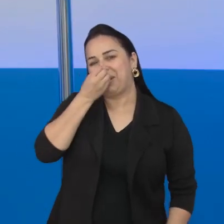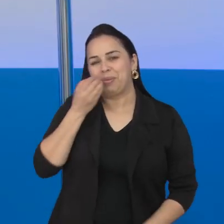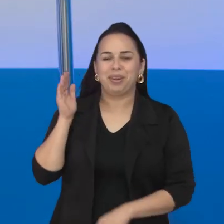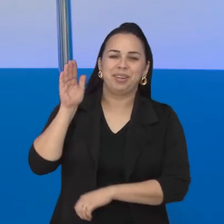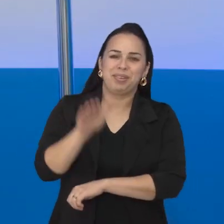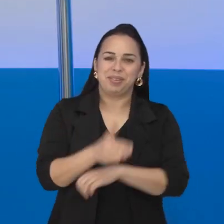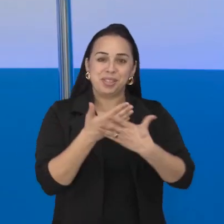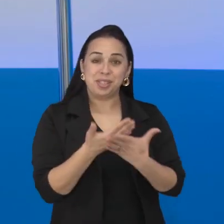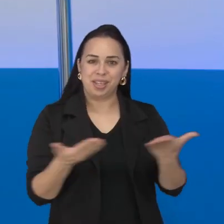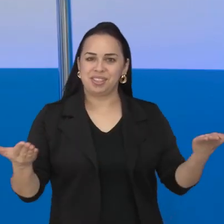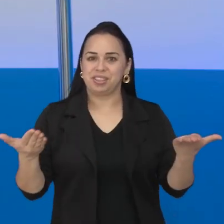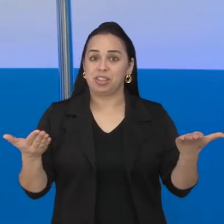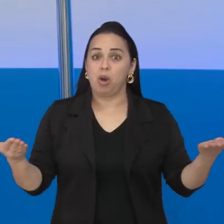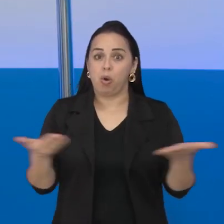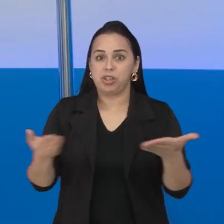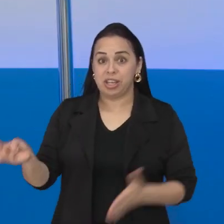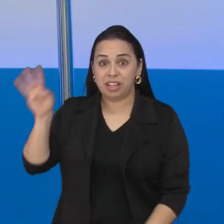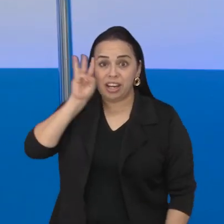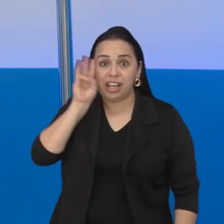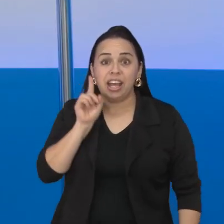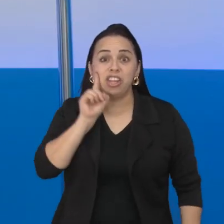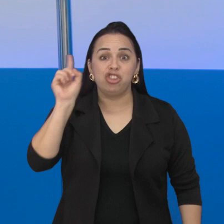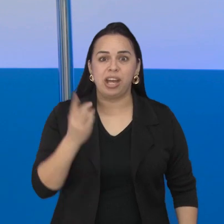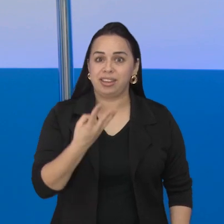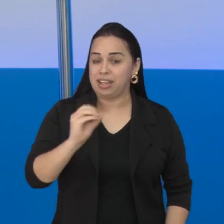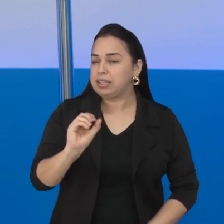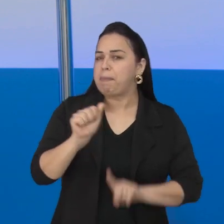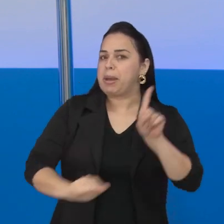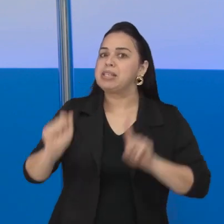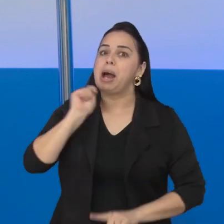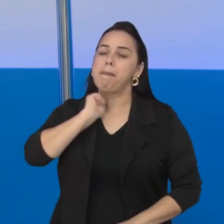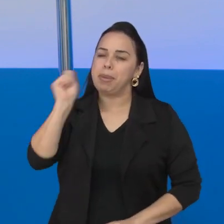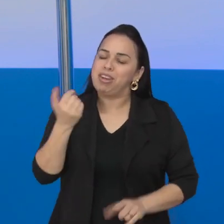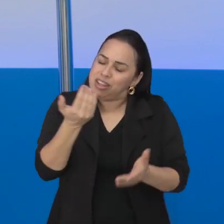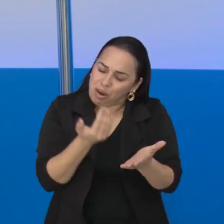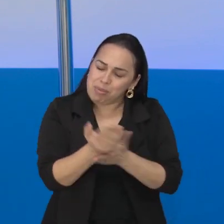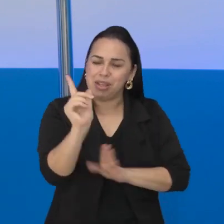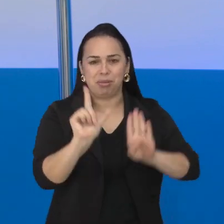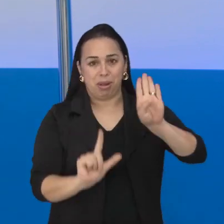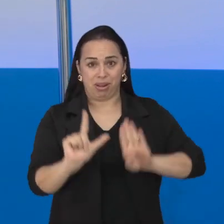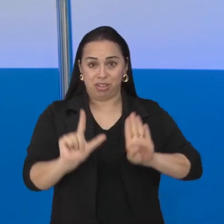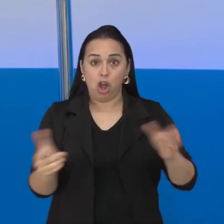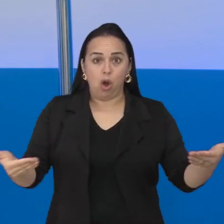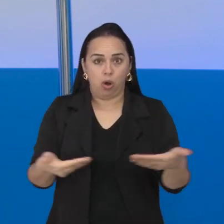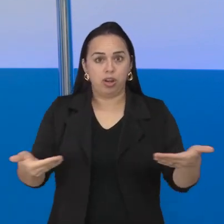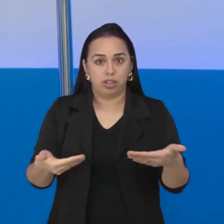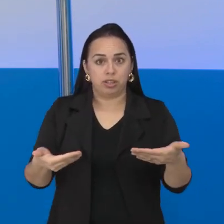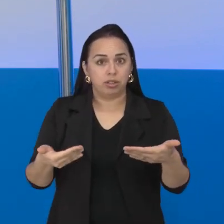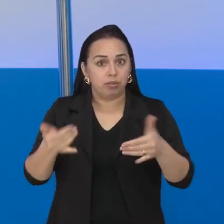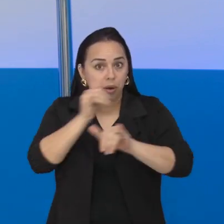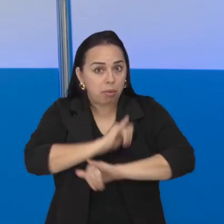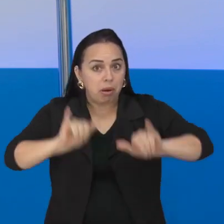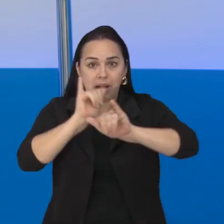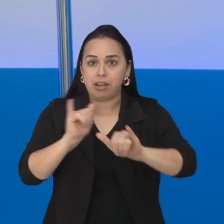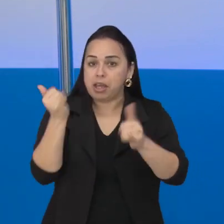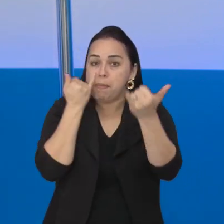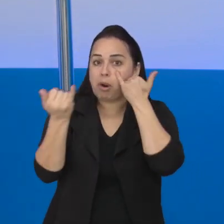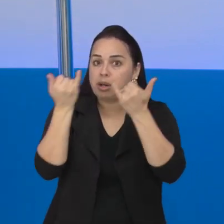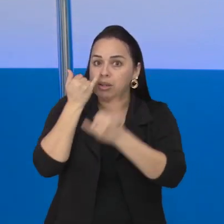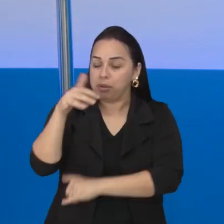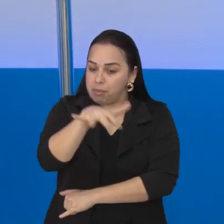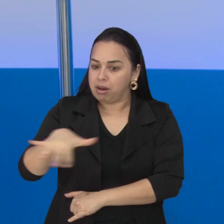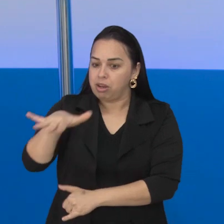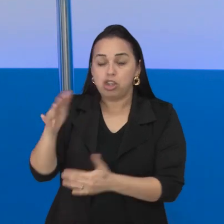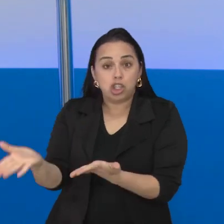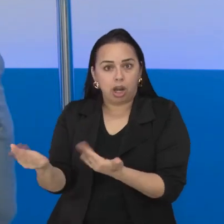Olá, muito boa tarde para você. Hoje é terça-feira, dia 30 de abril, e está no ar o Boletim Legislativo. Hoje temos um recado para os